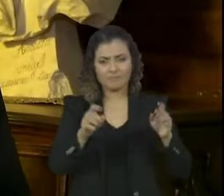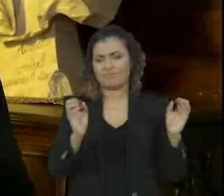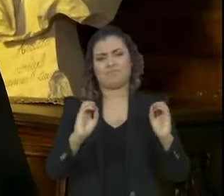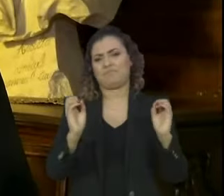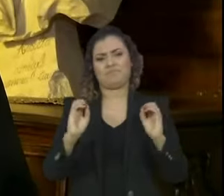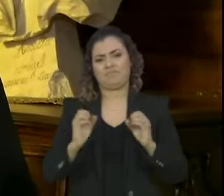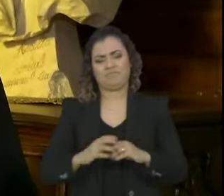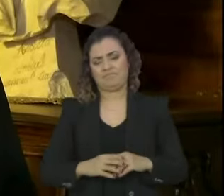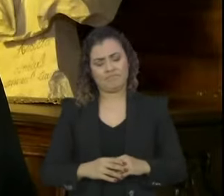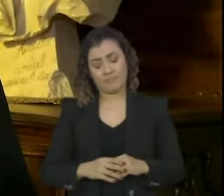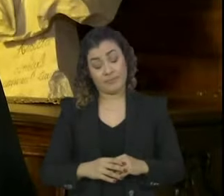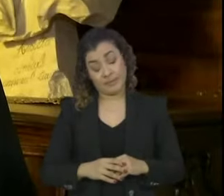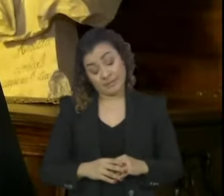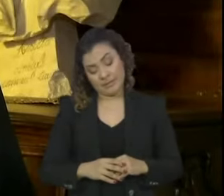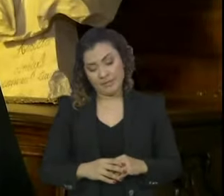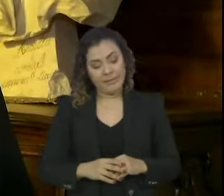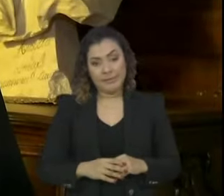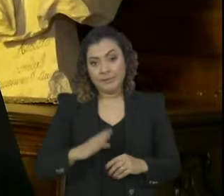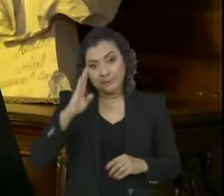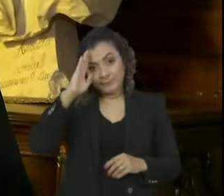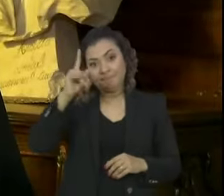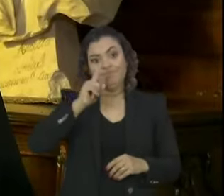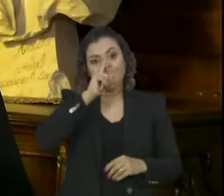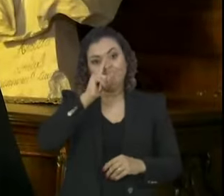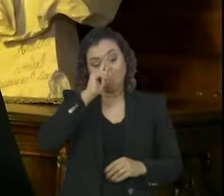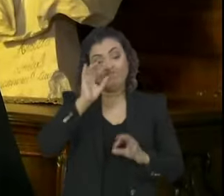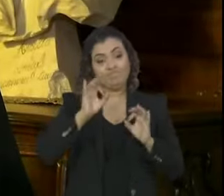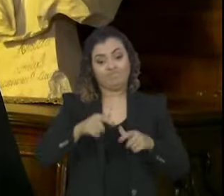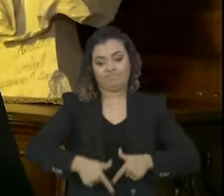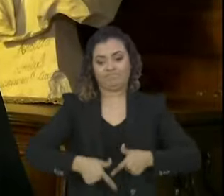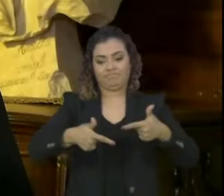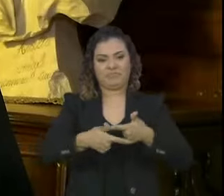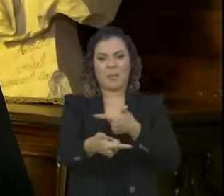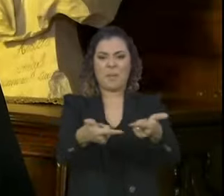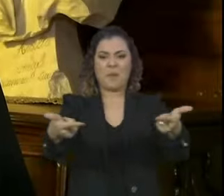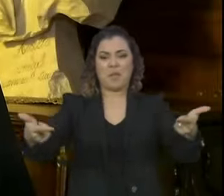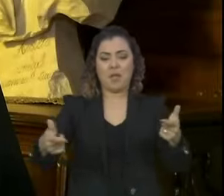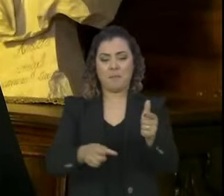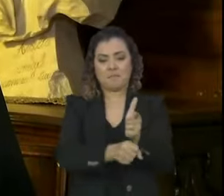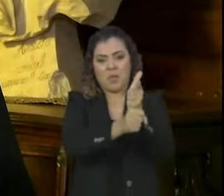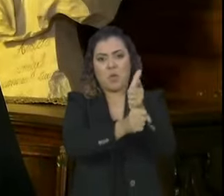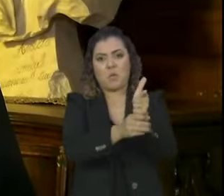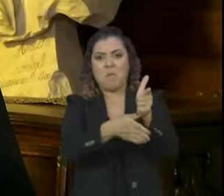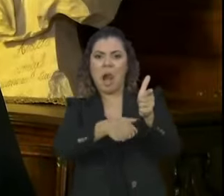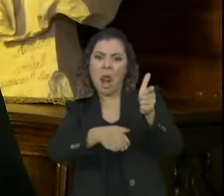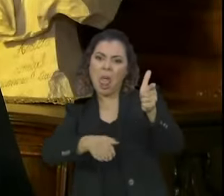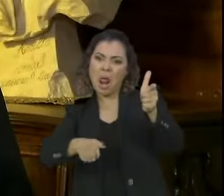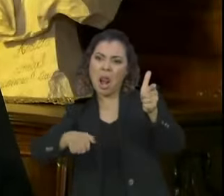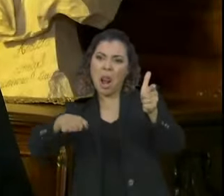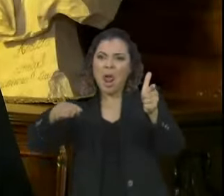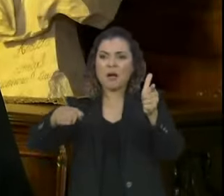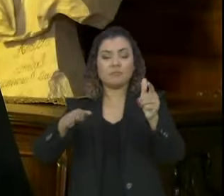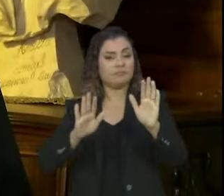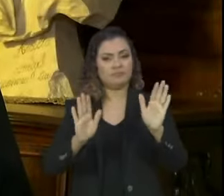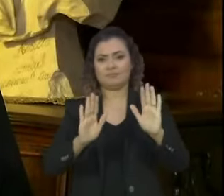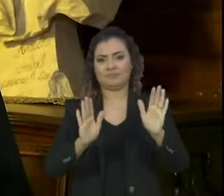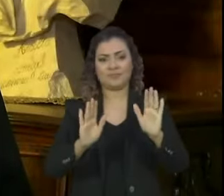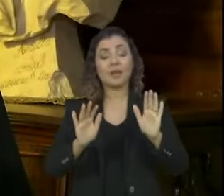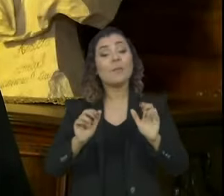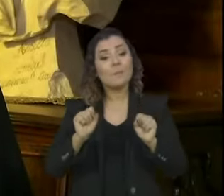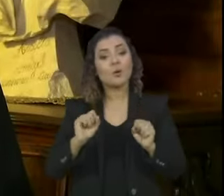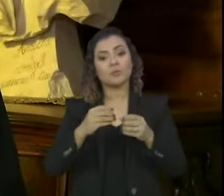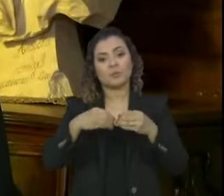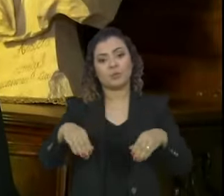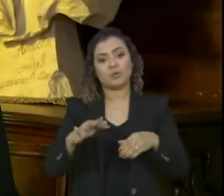população isso é um grande risco é armar a população e amanhã mesmo pode se voltar contra